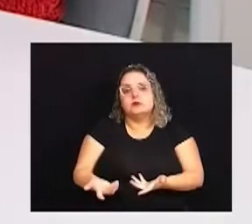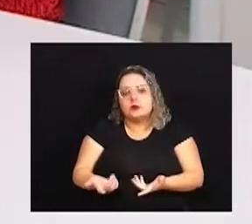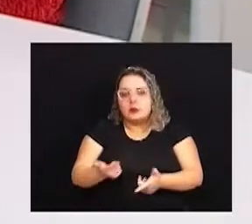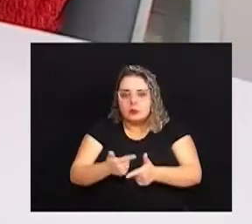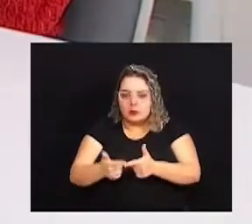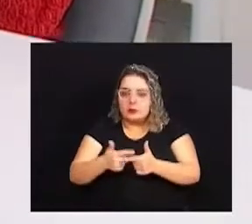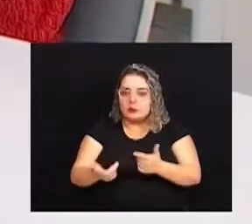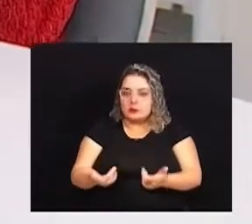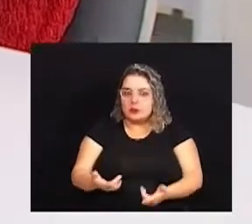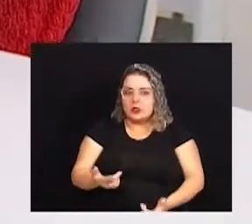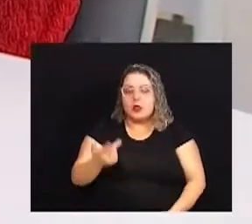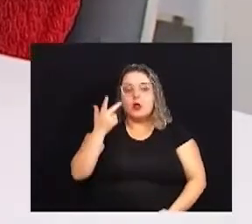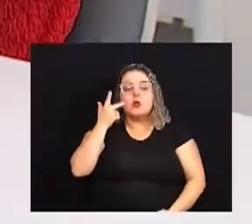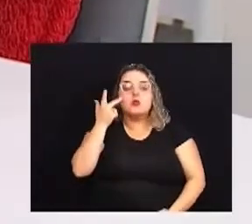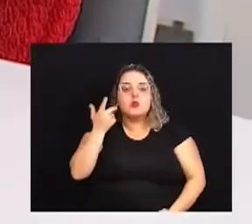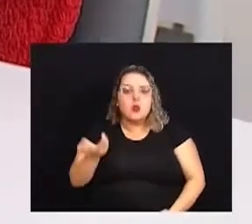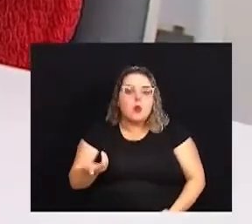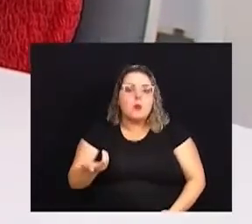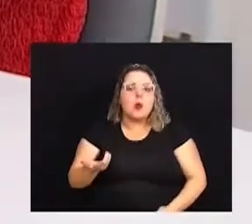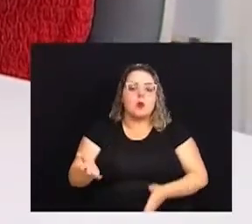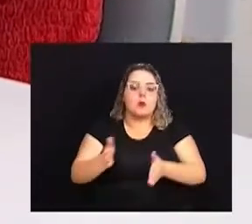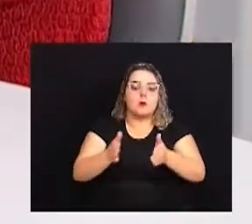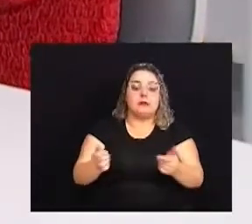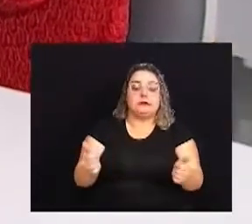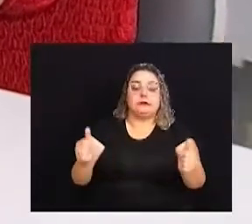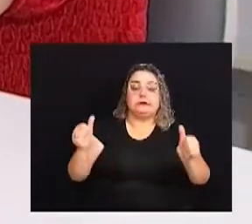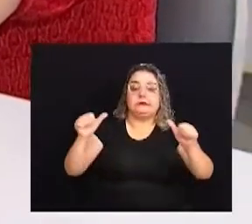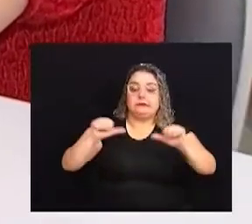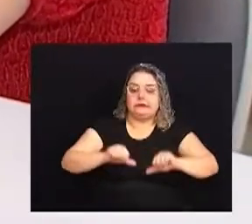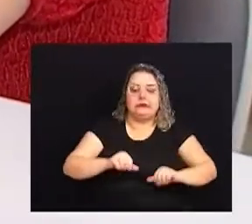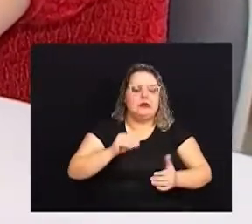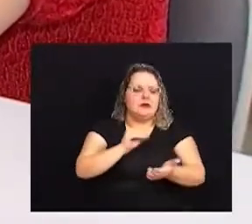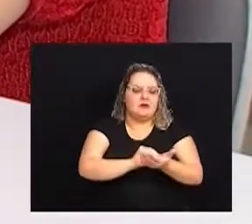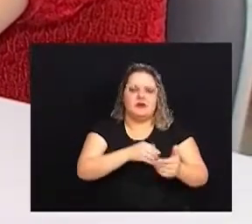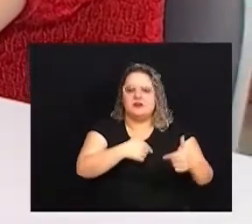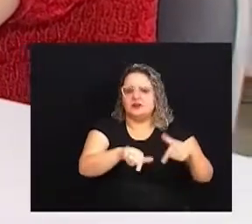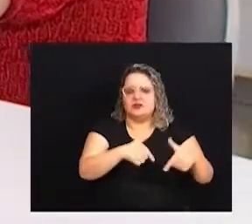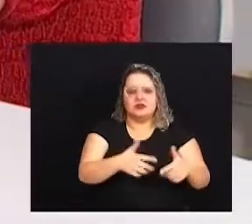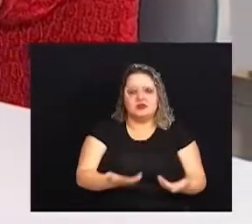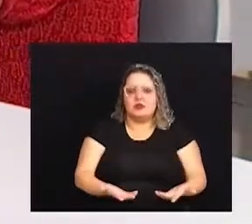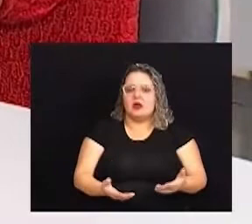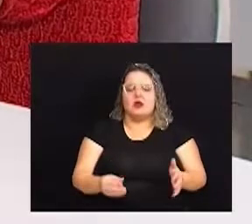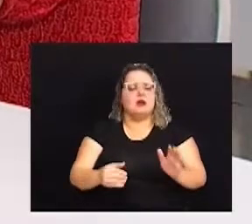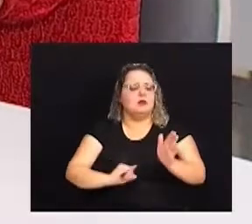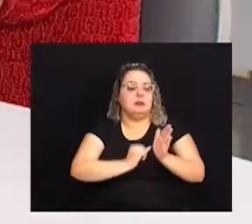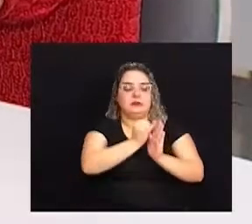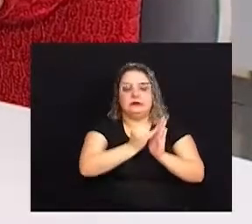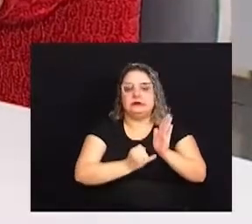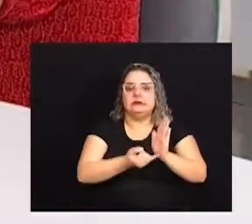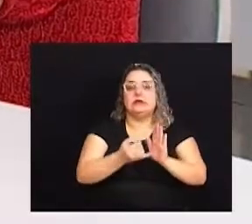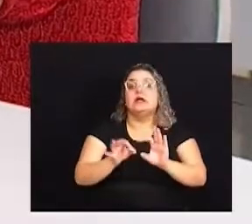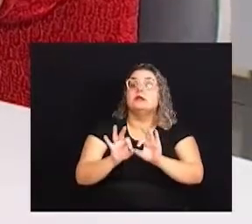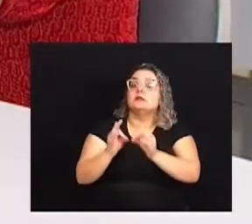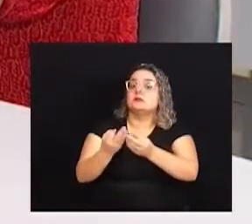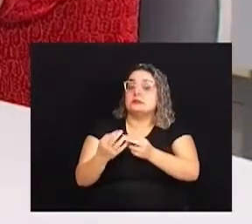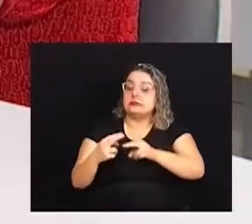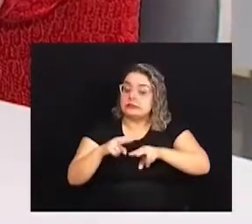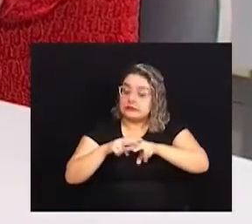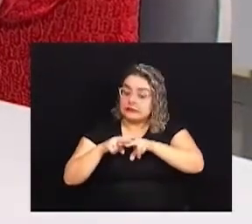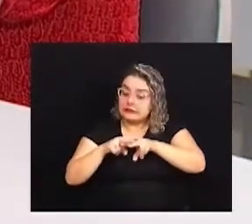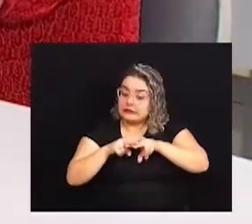aquela situação. É muito comum, por exemplo, em momentos de crise, de desemprego ou inflação, as famílias são obrigadas a